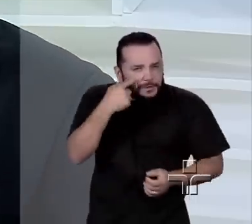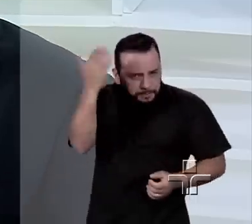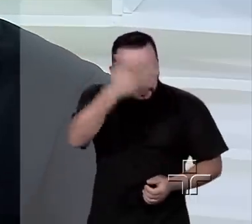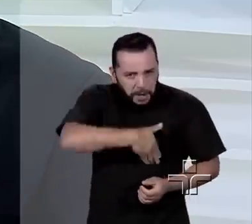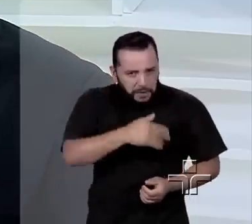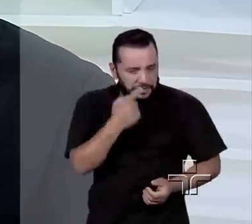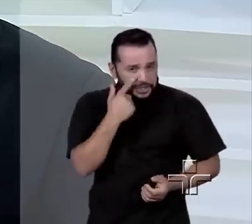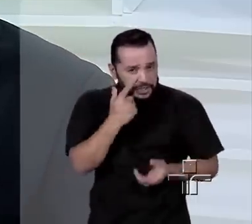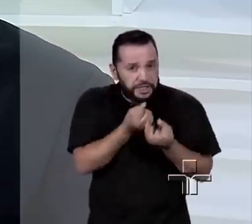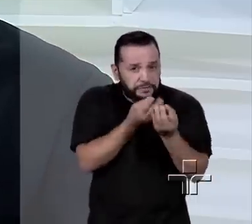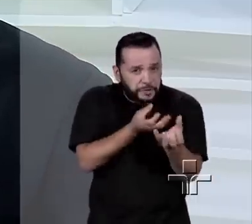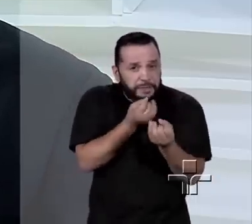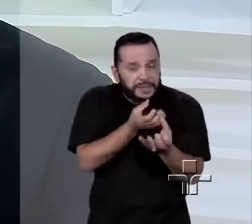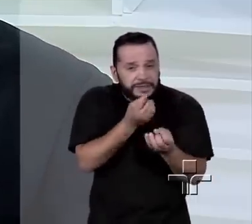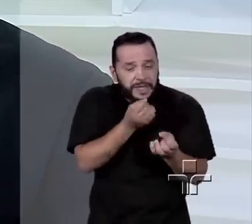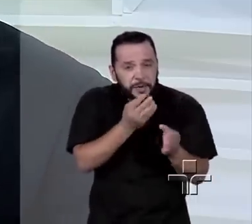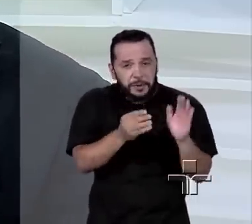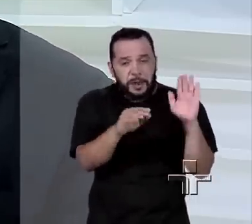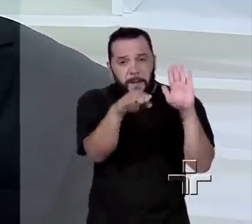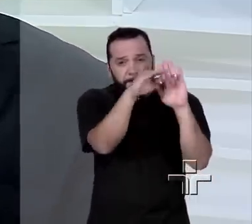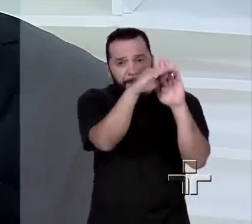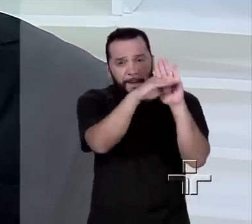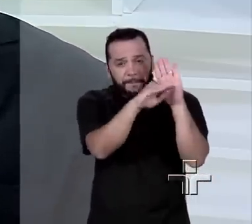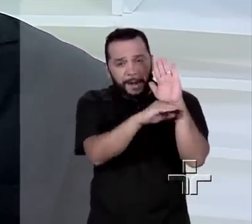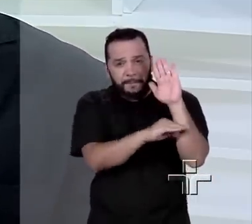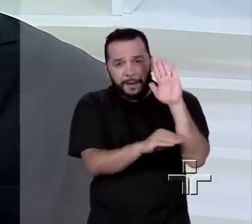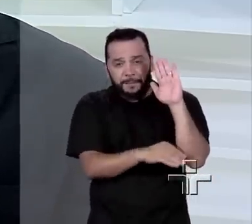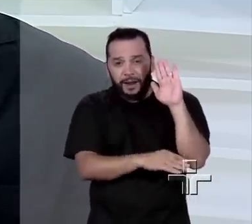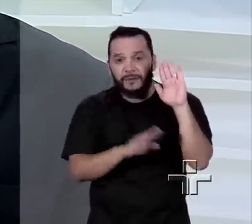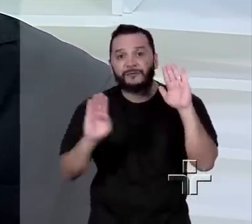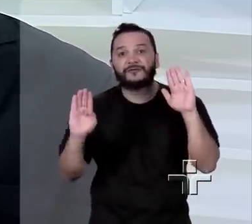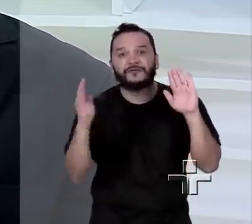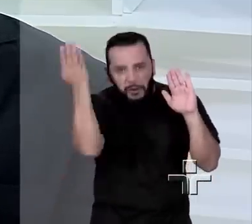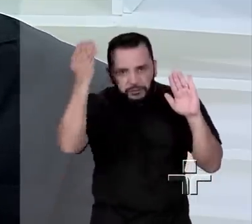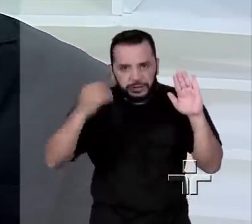momento, ela era falsa,